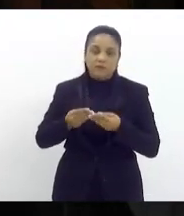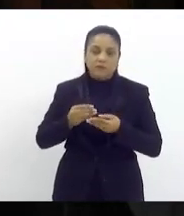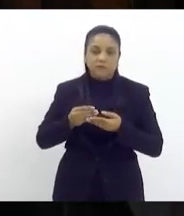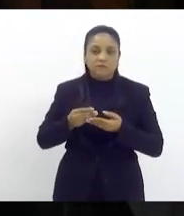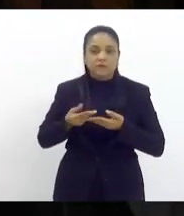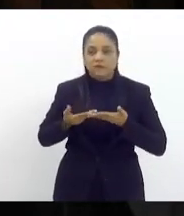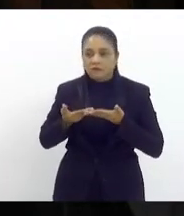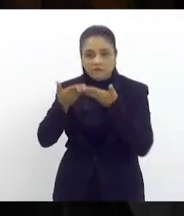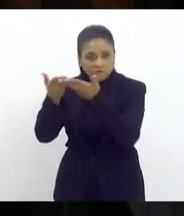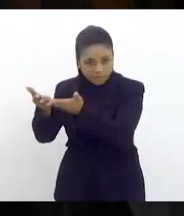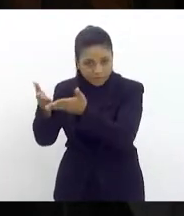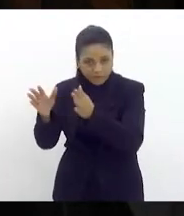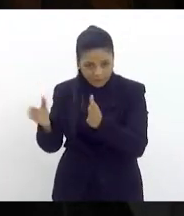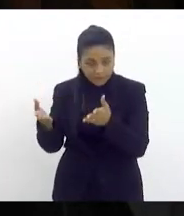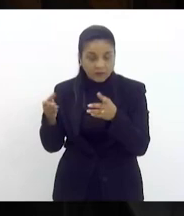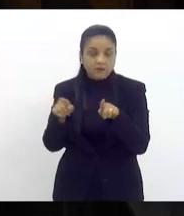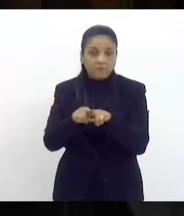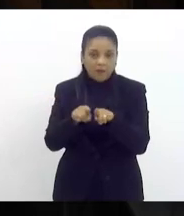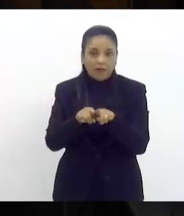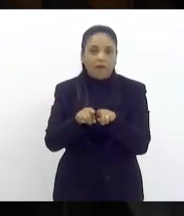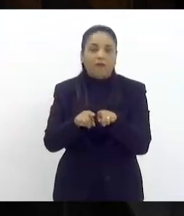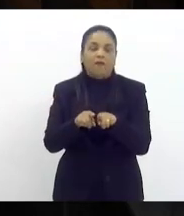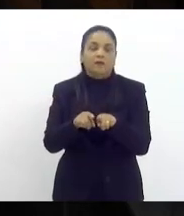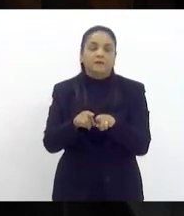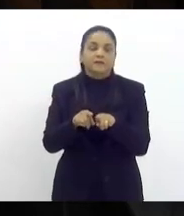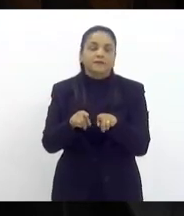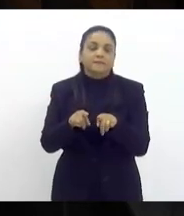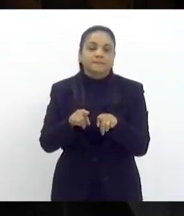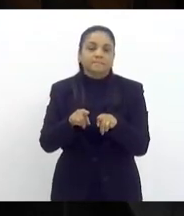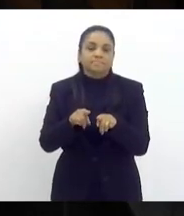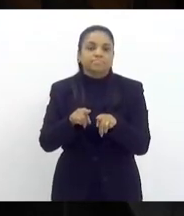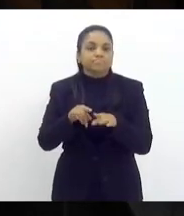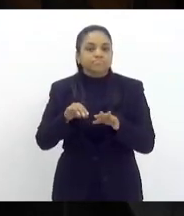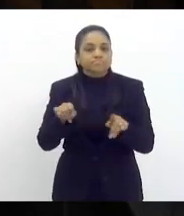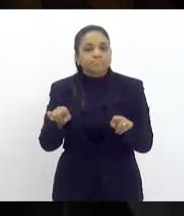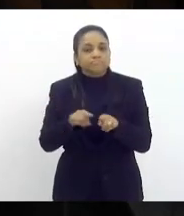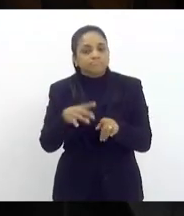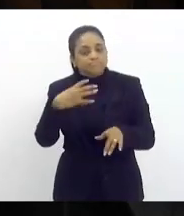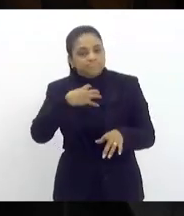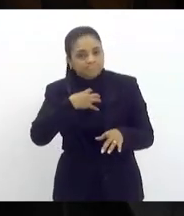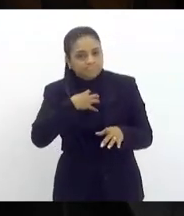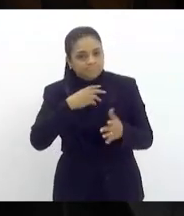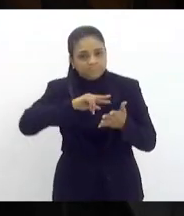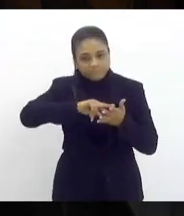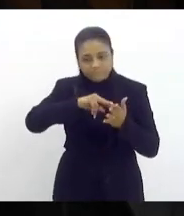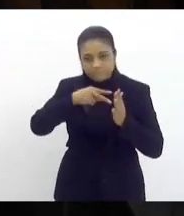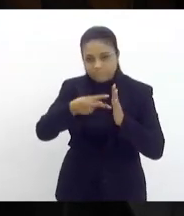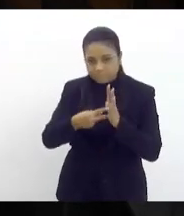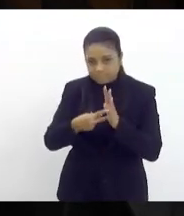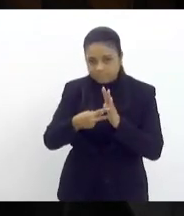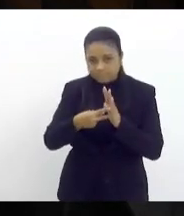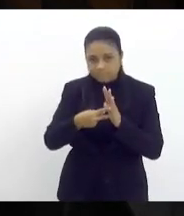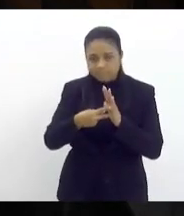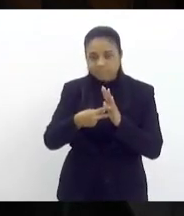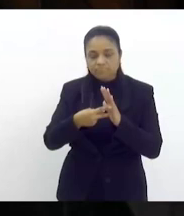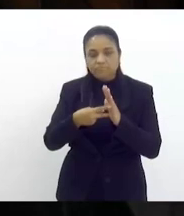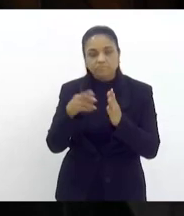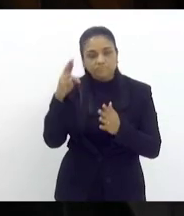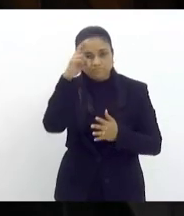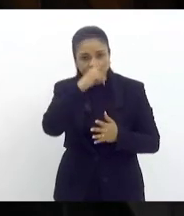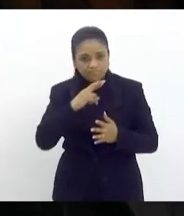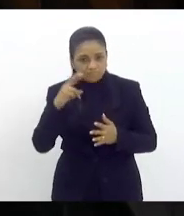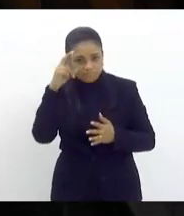no sentido de incrementar a eficiência e a eficácia da Auditoria Fiscal